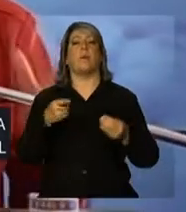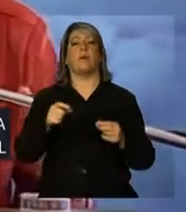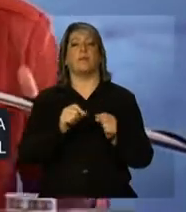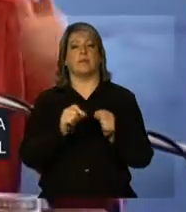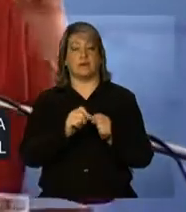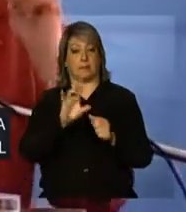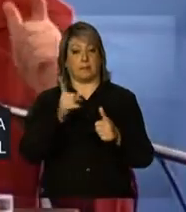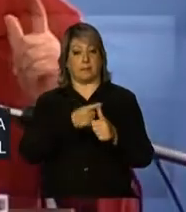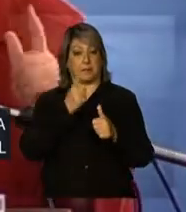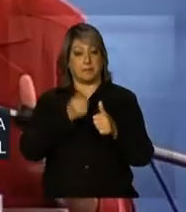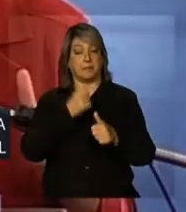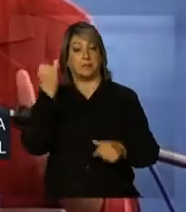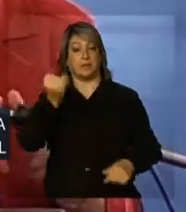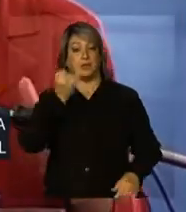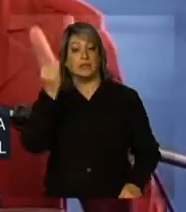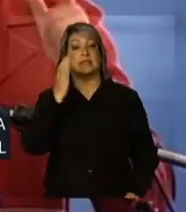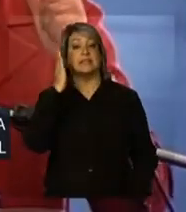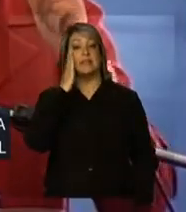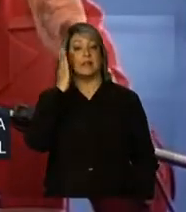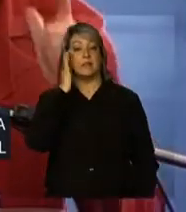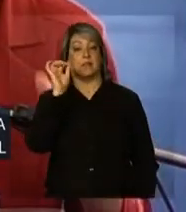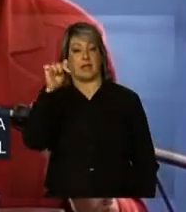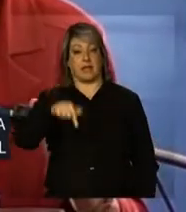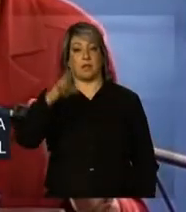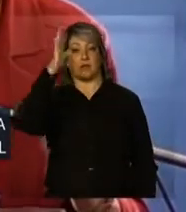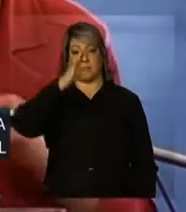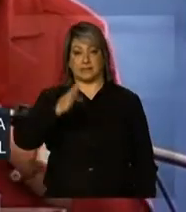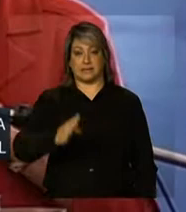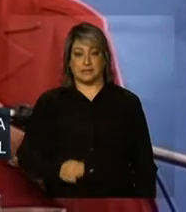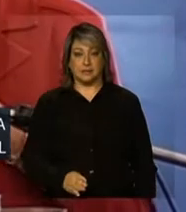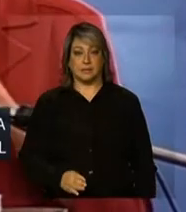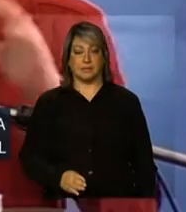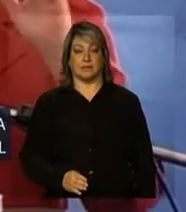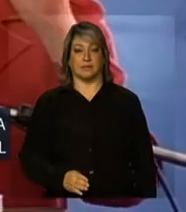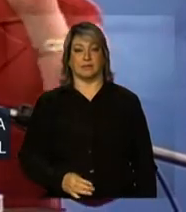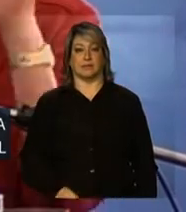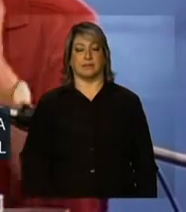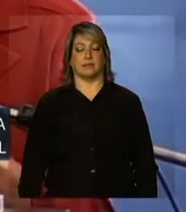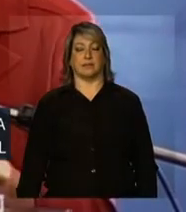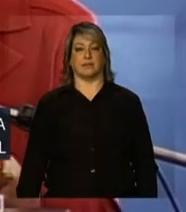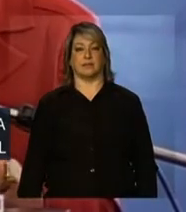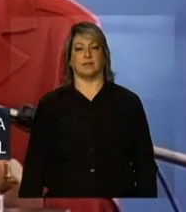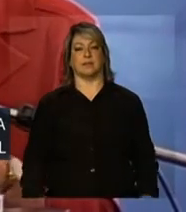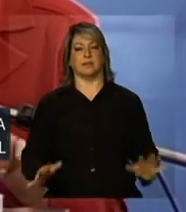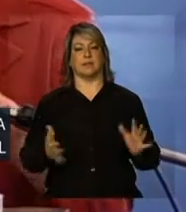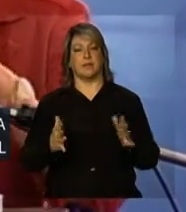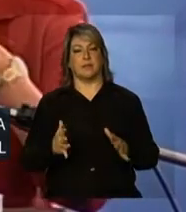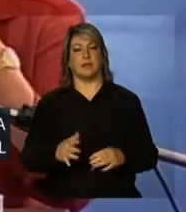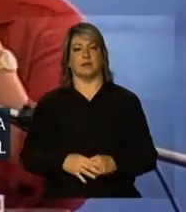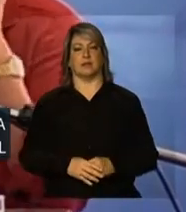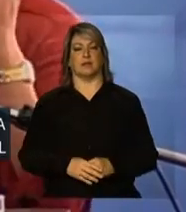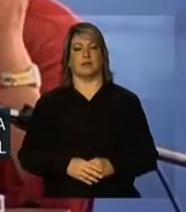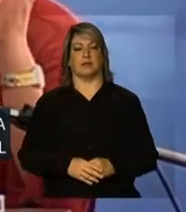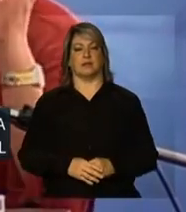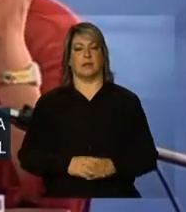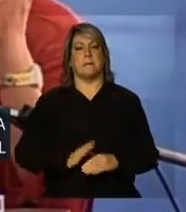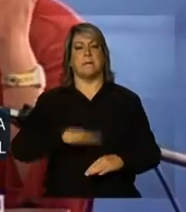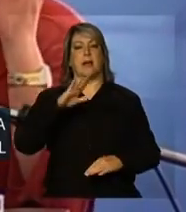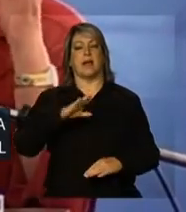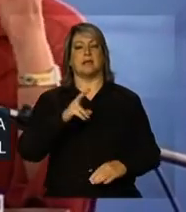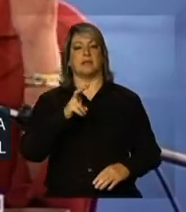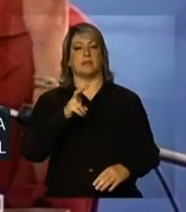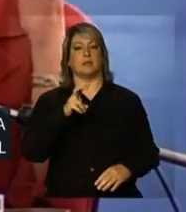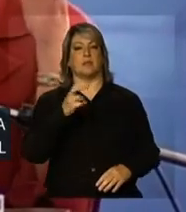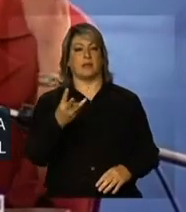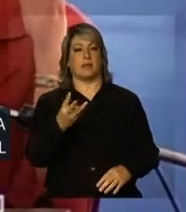primeiro é importante saber que no Brasil é em torno de mais